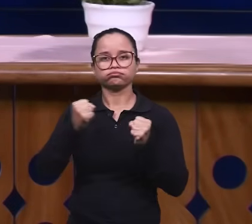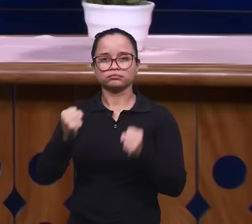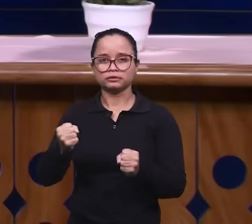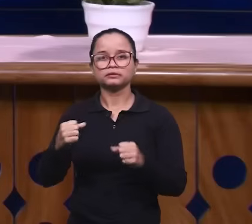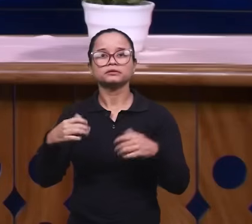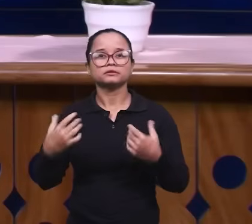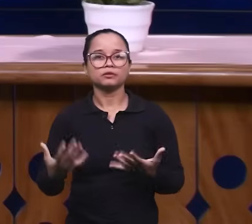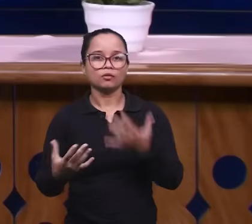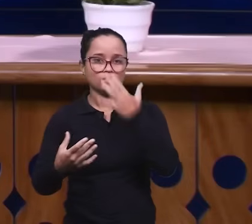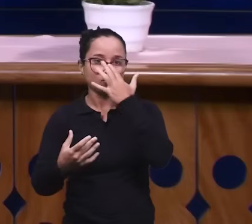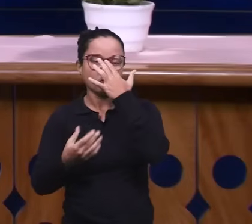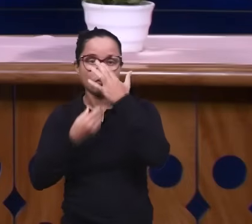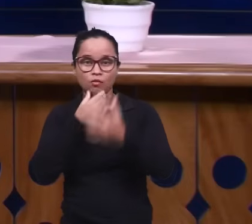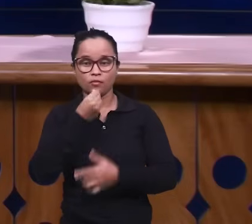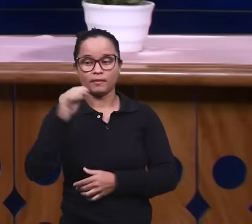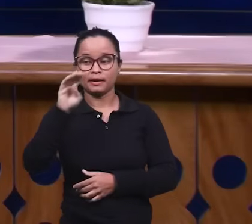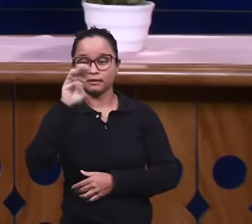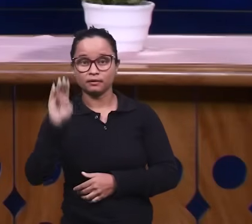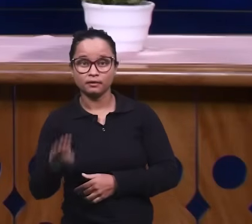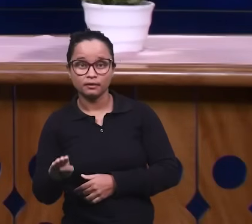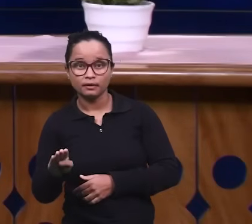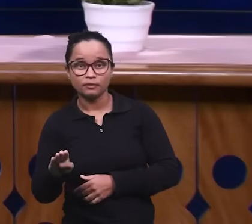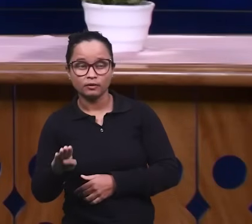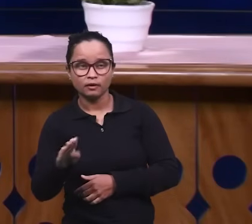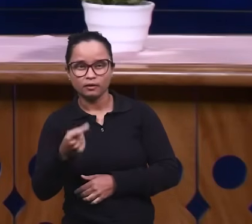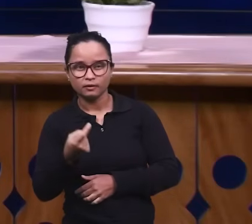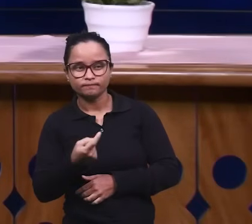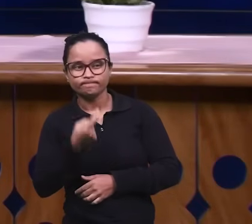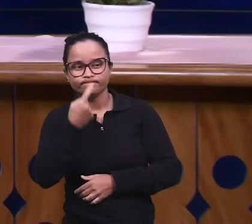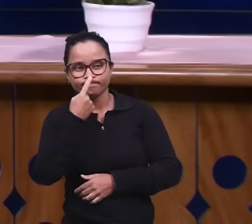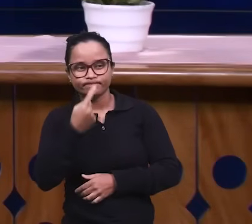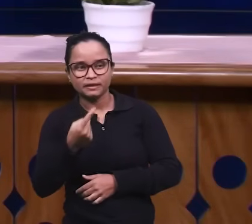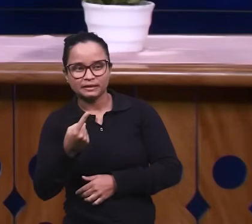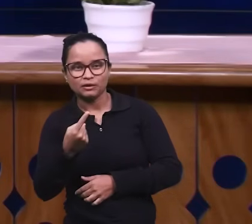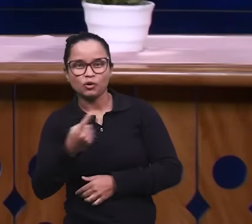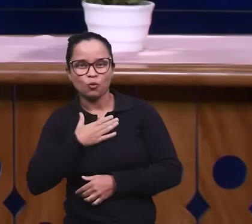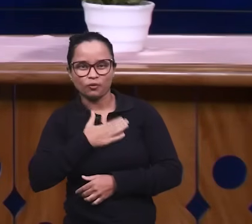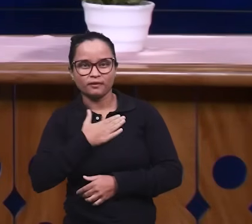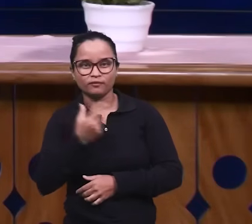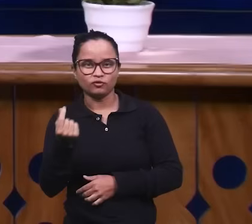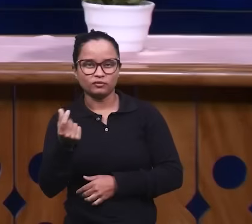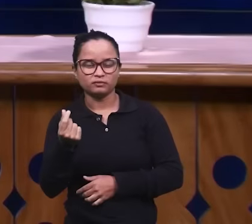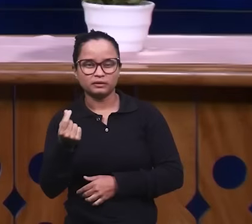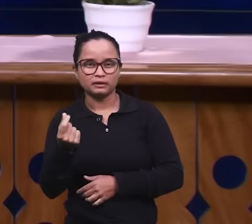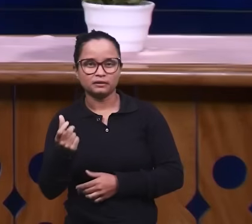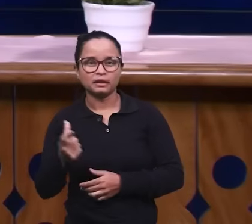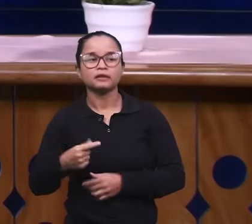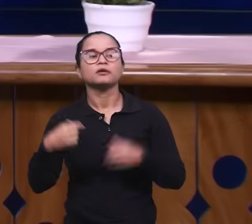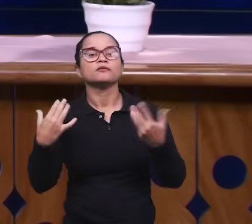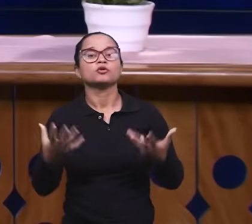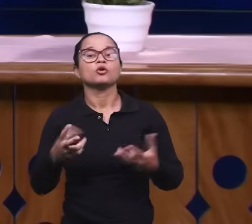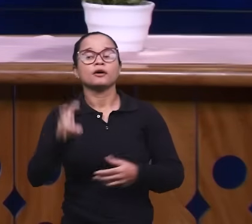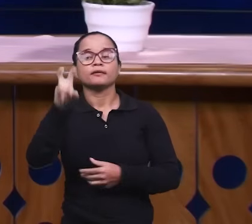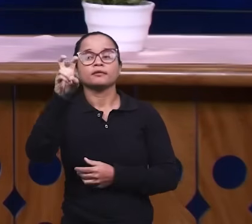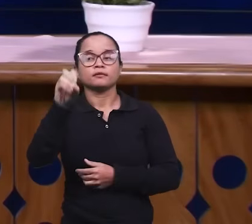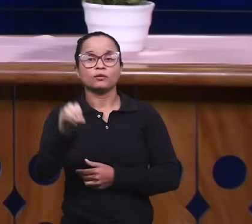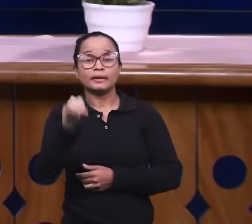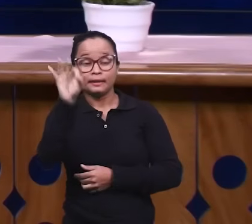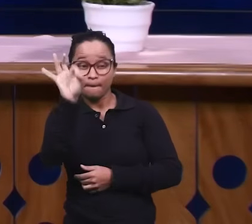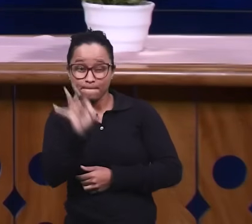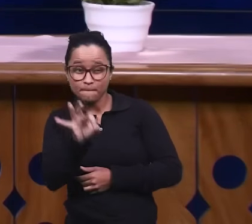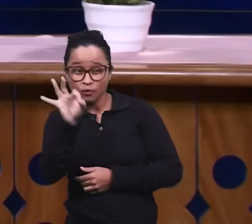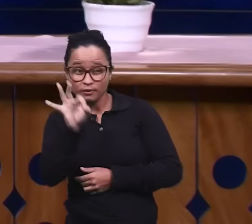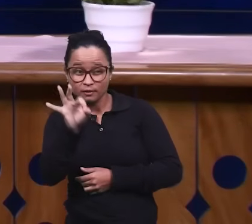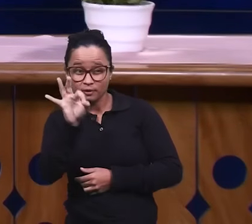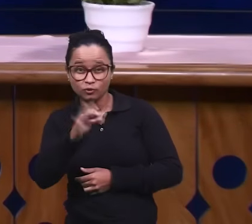Zaqueu, que era um homem muito apegado ao dinheiro, ele diz: metade do